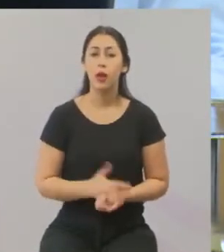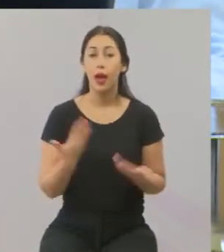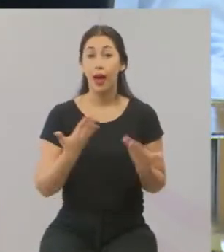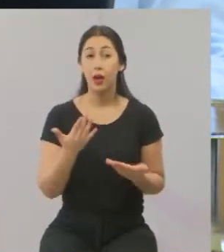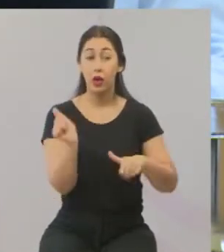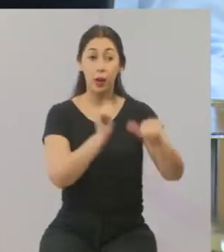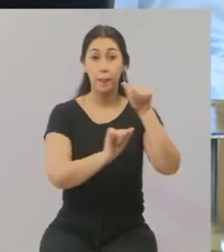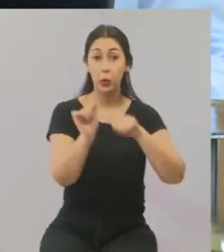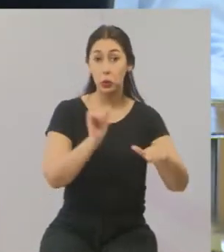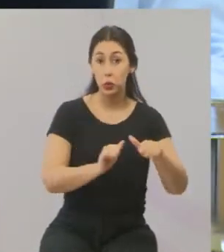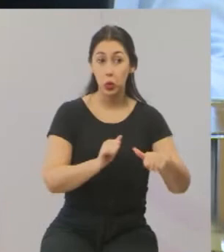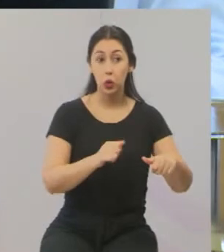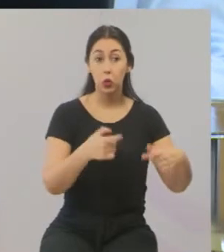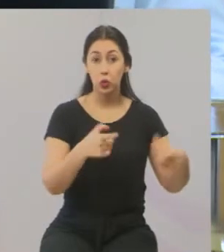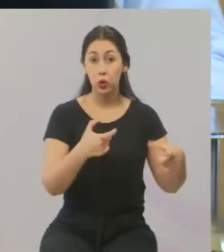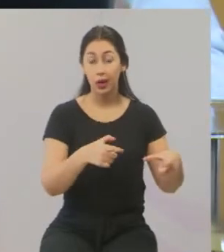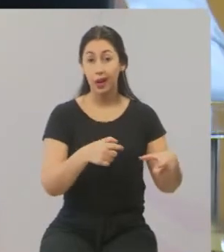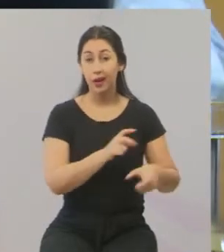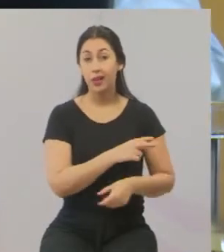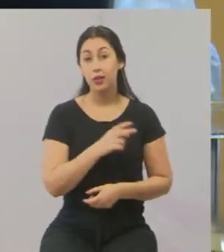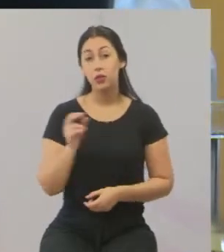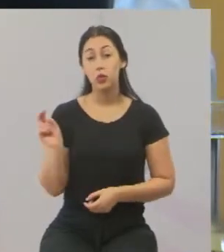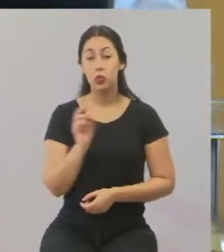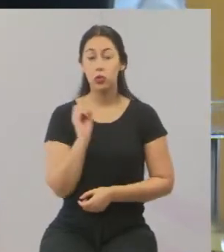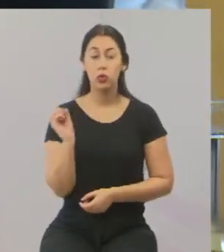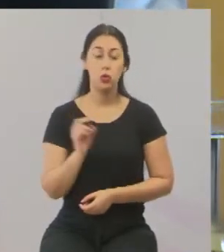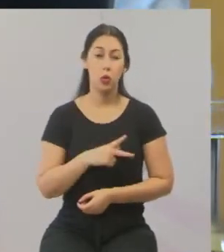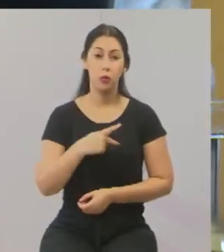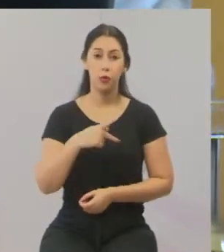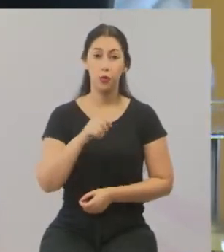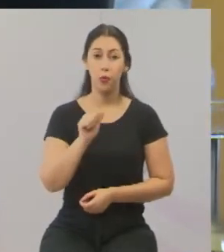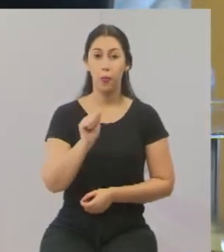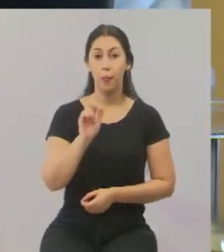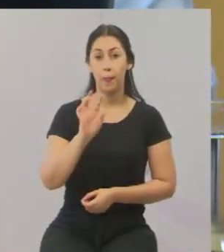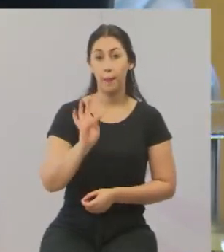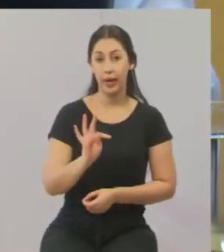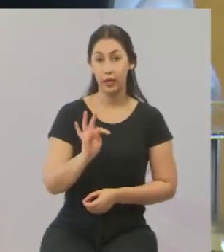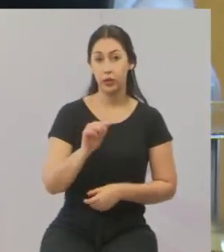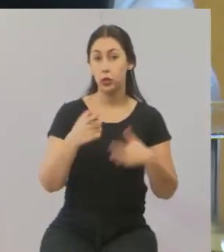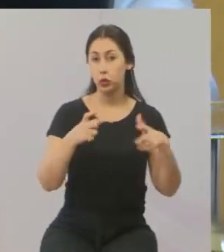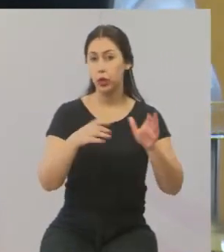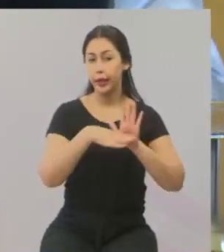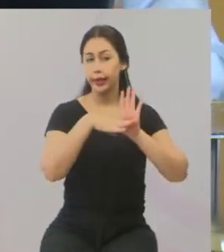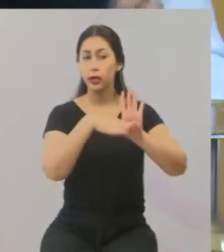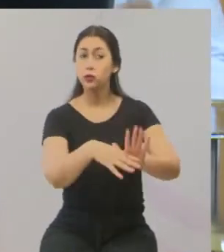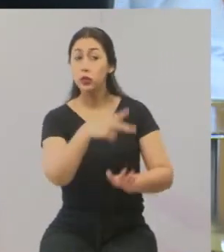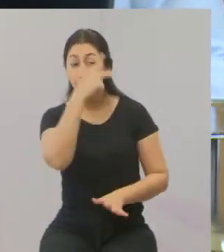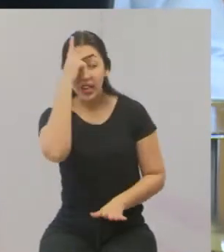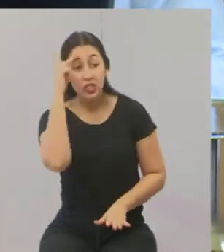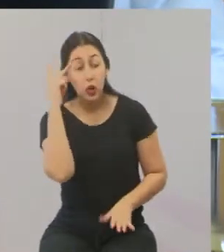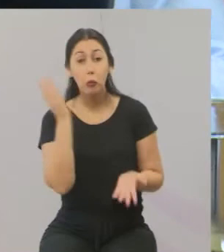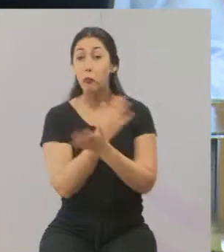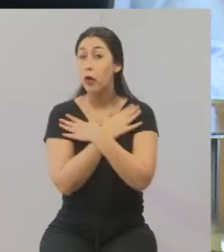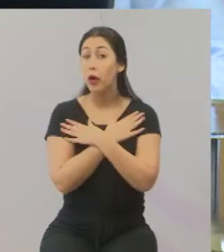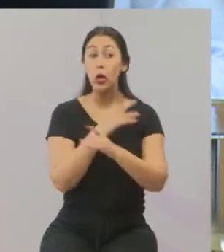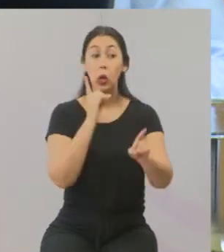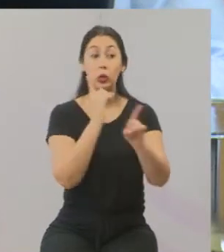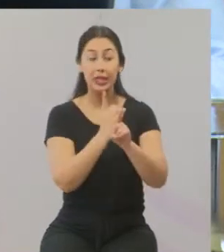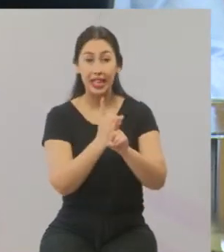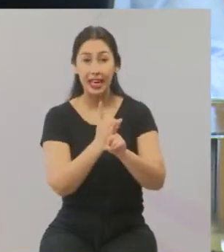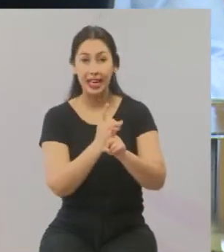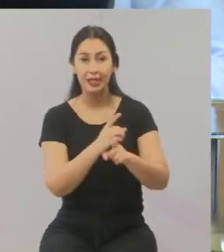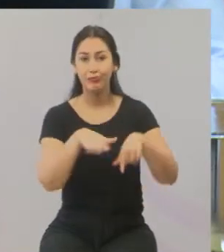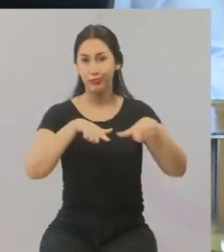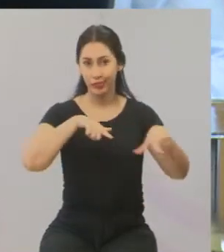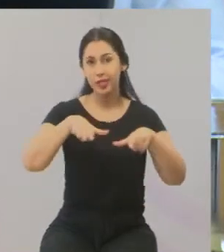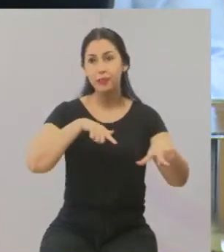PAT, Posto de Atendimento ao Trabalhador, a fim de promover maior qualidade no atendimento daqueles que estão desempregados. Considerando que o imóvel